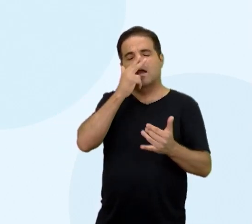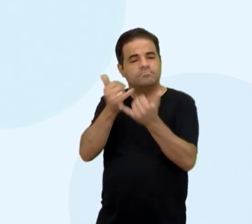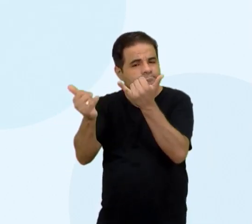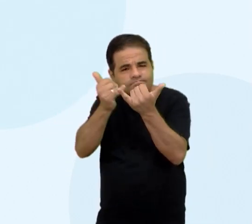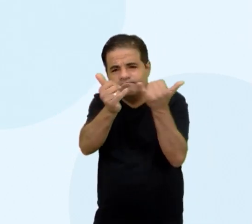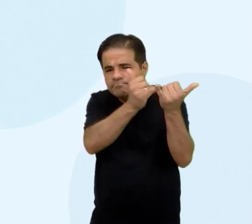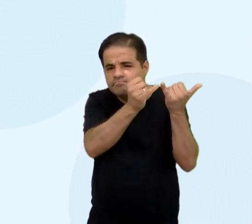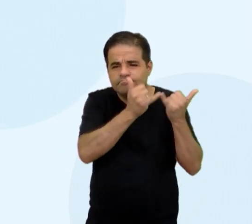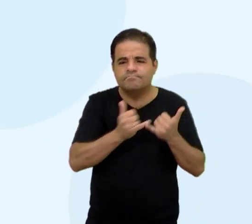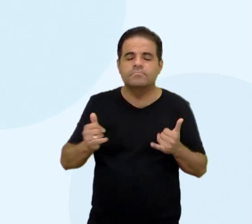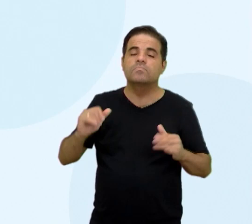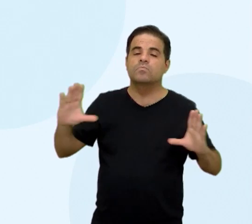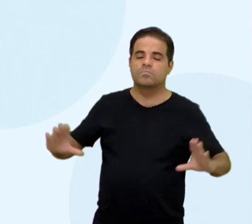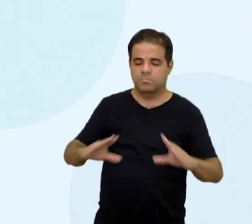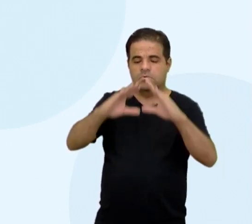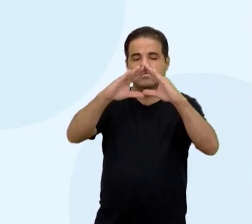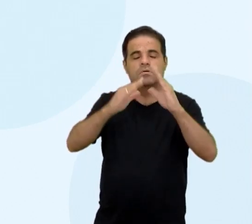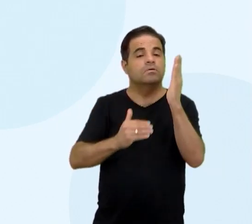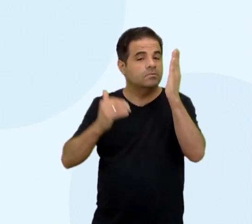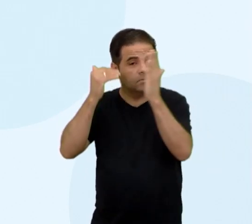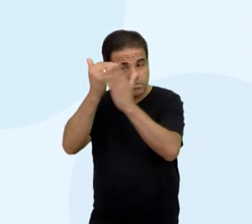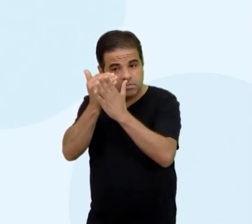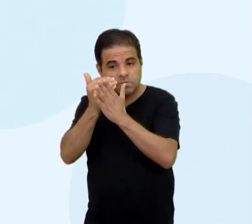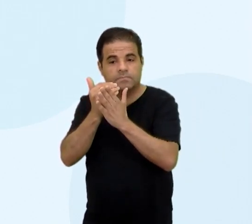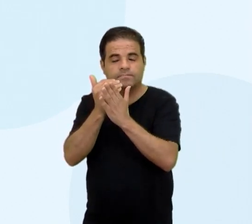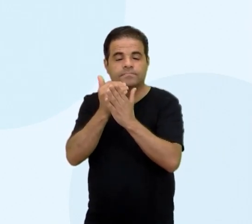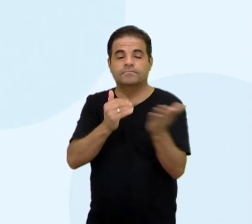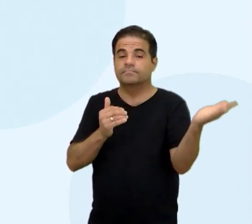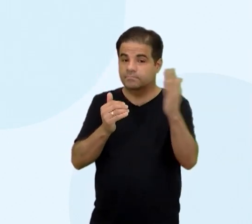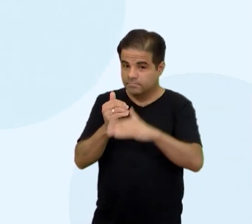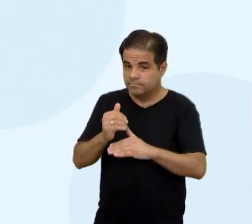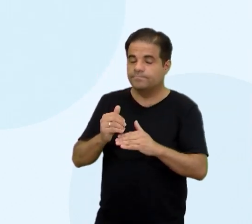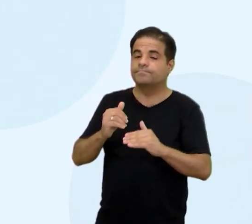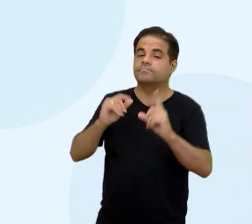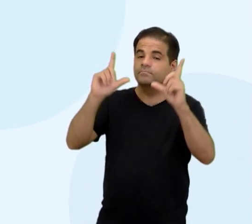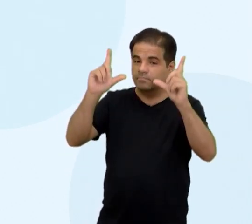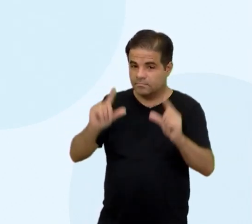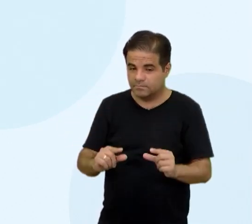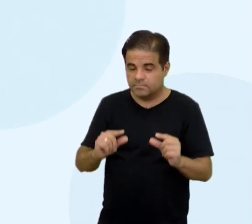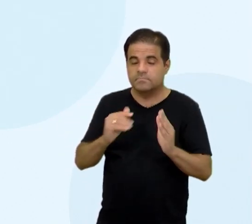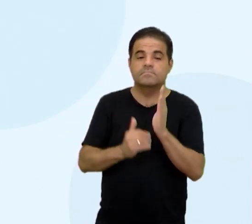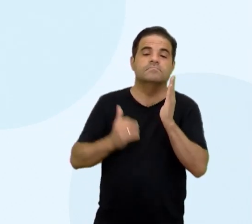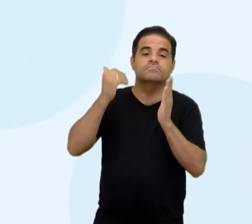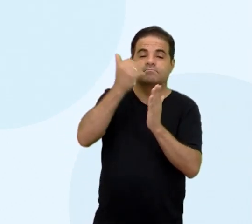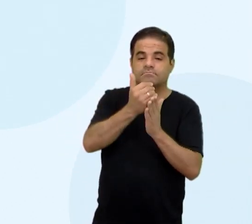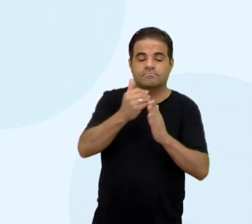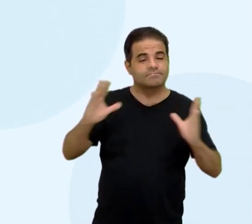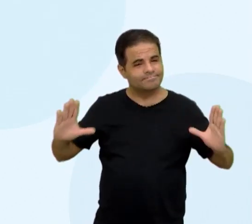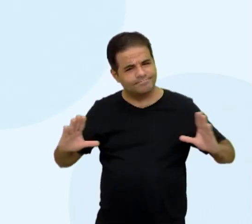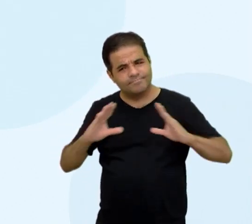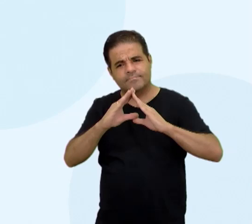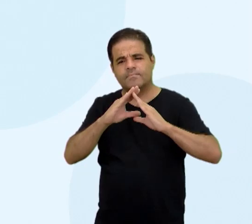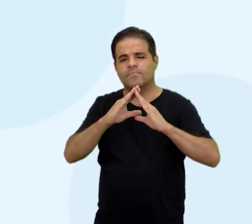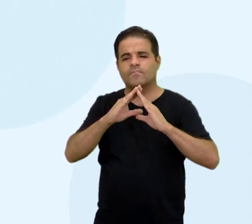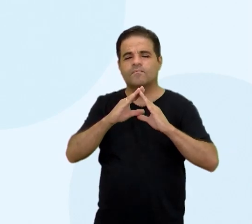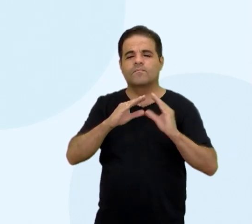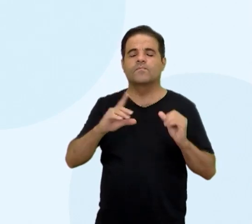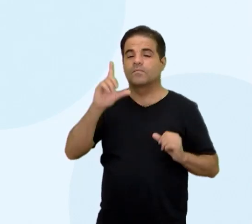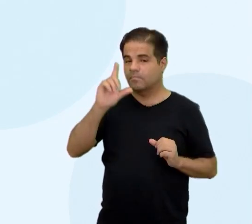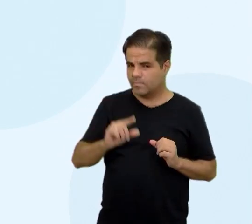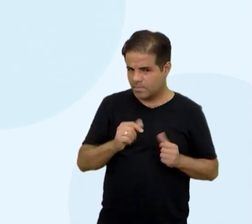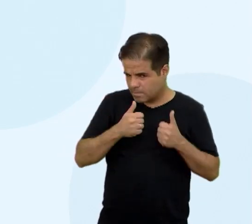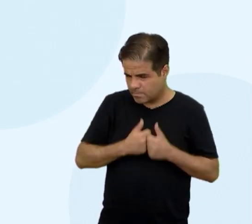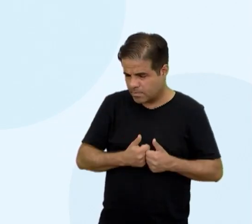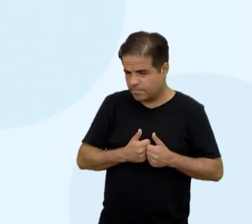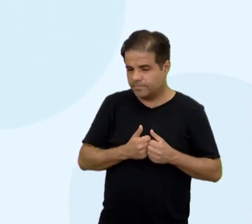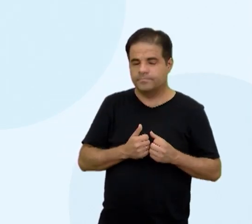semelhantes. Então, o triângulo maior é algumas vezes maior que o triângulo aqui, menorzinho.